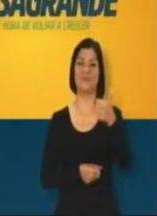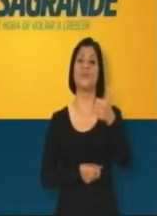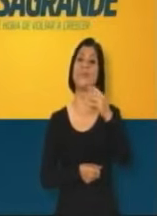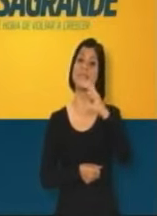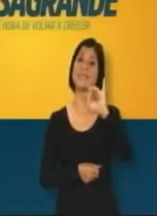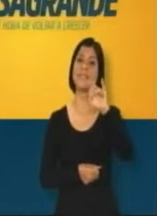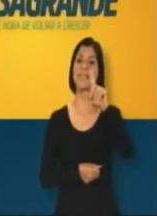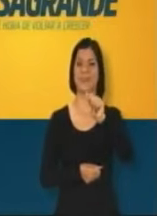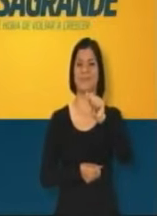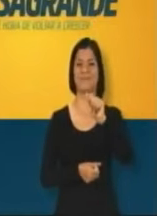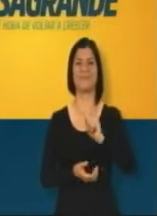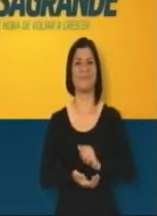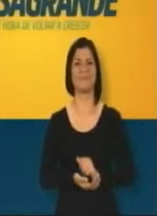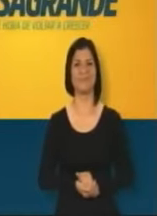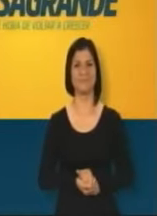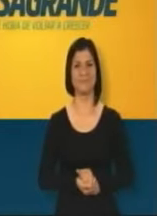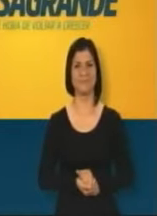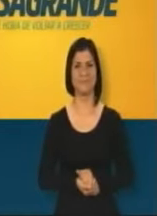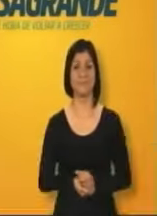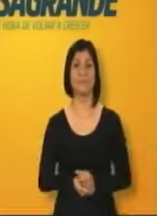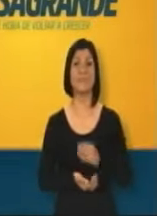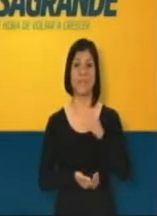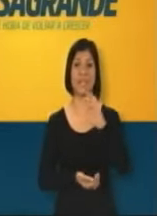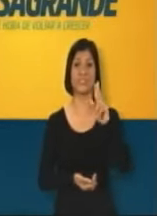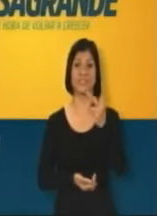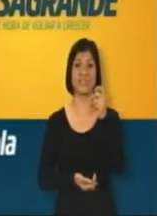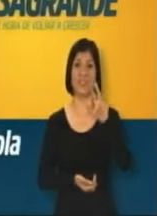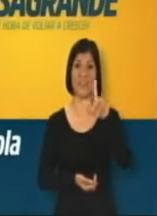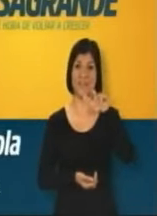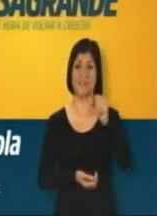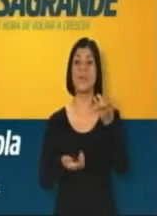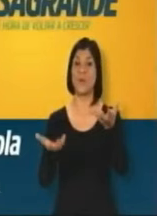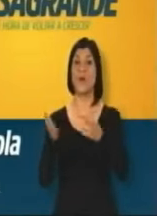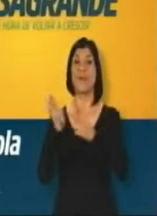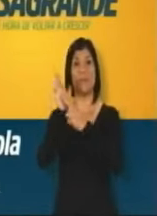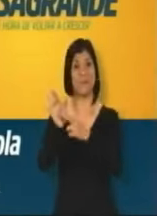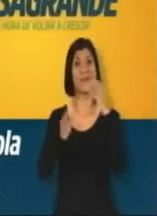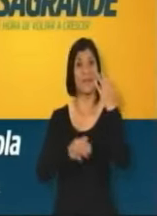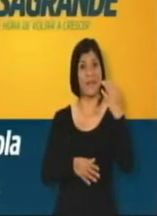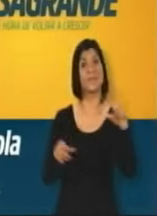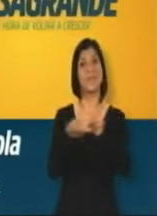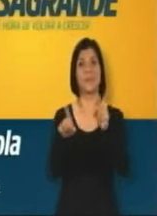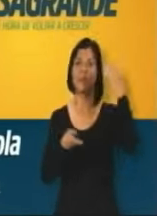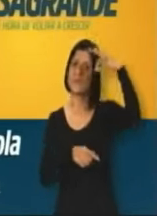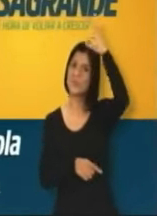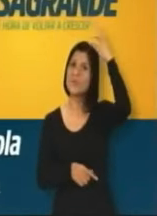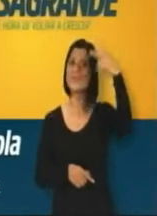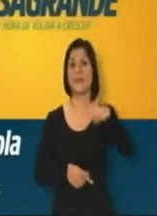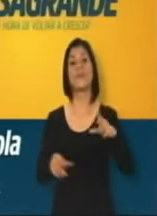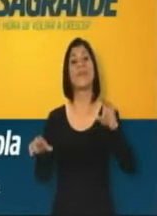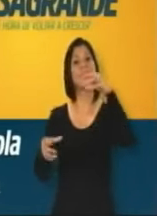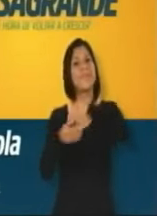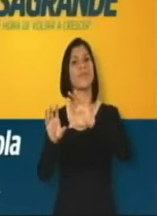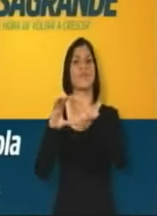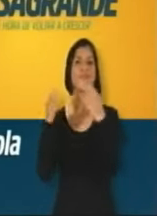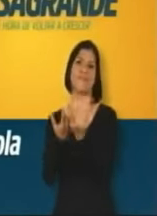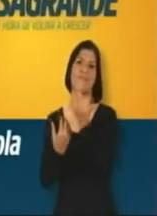Para Federal, Cida, 4421. Sou Charles da Autoescola. Quero representar Cariacica e o Espírito Santo na Câmara